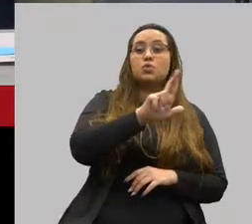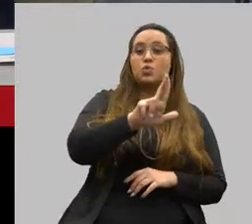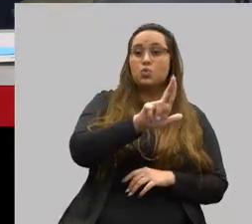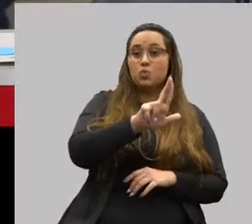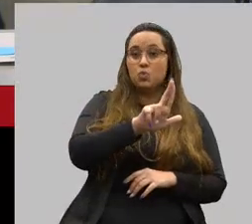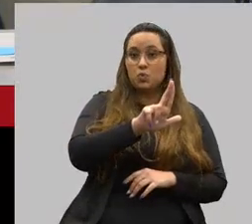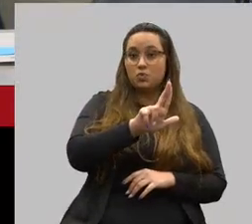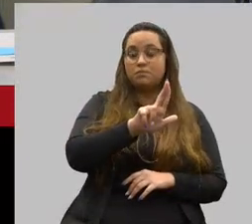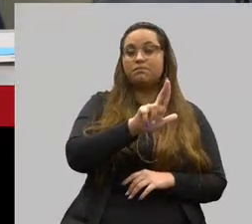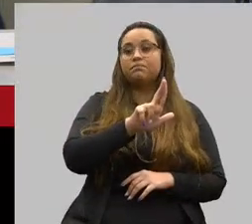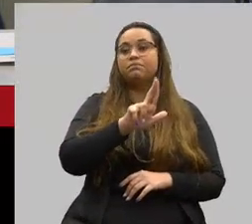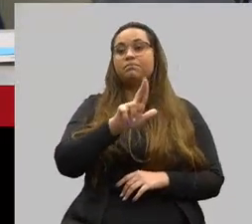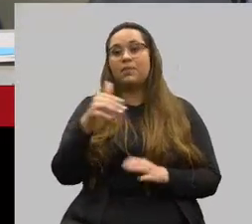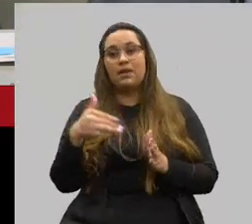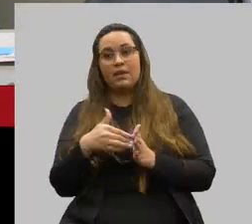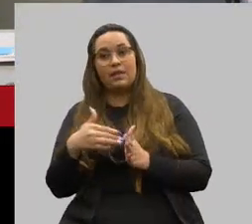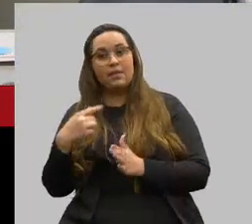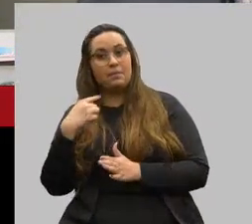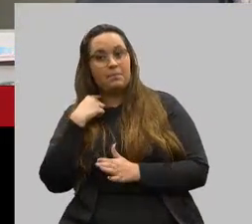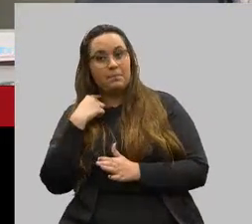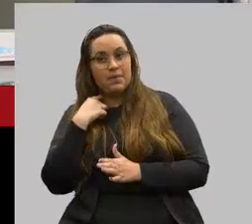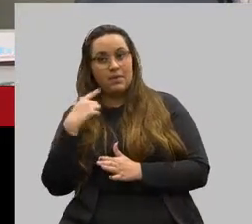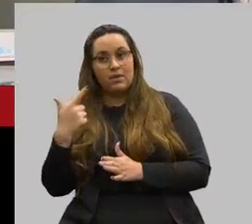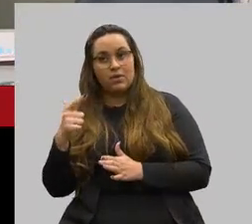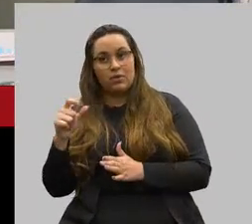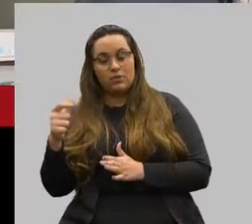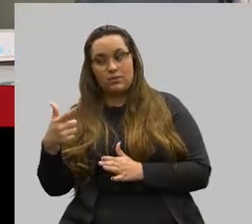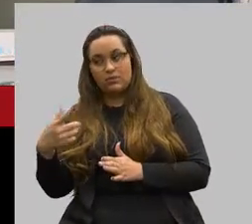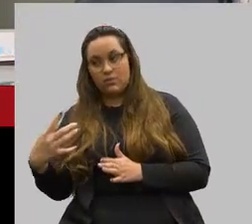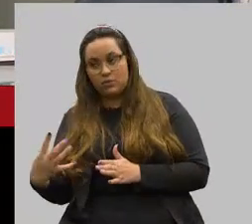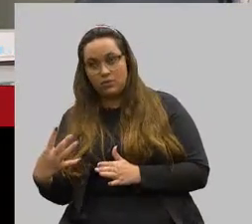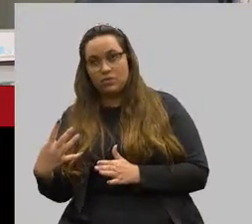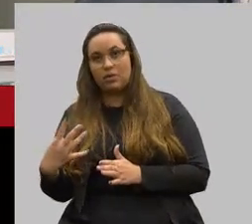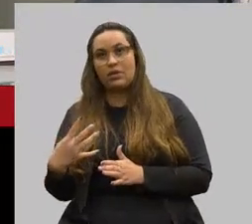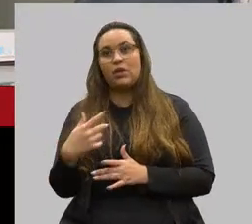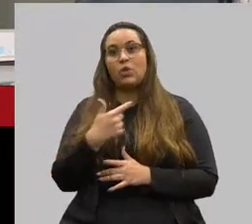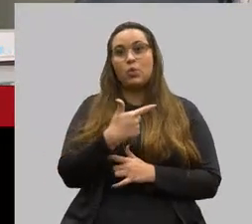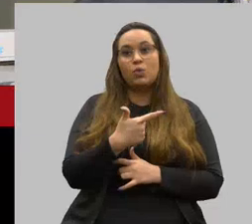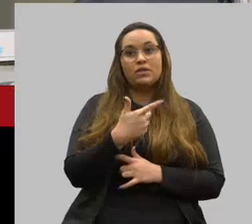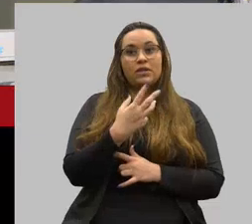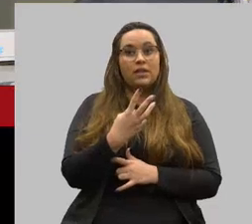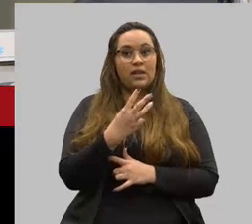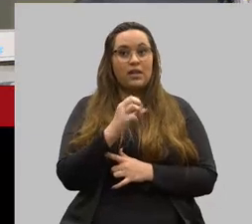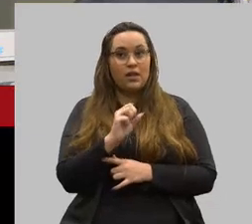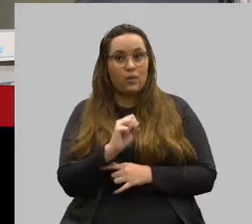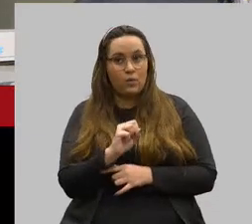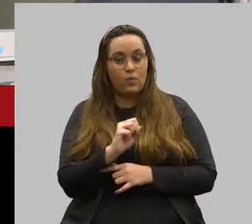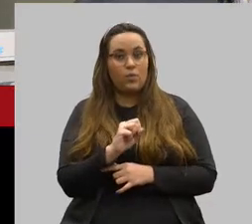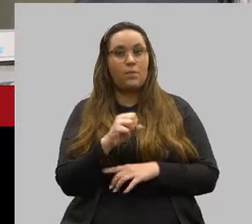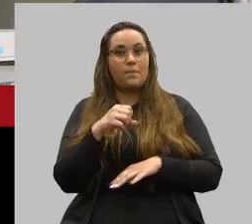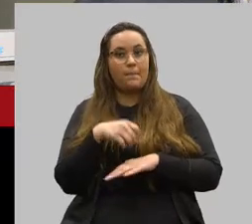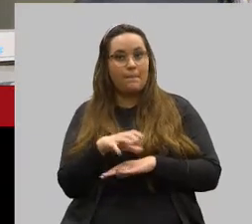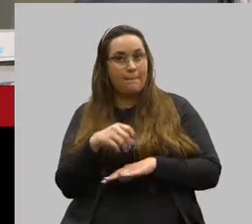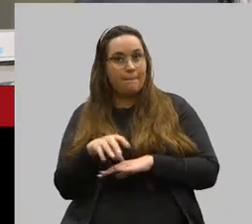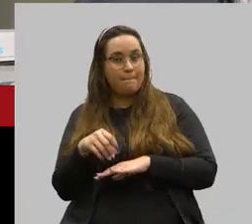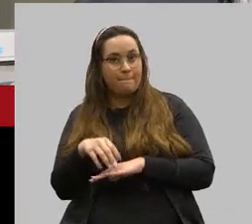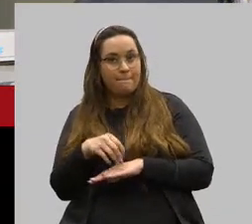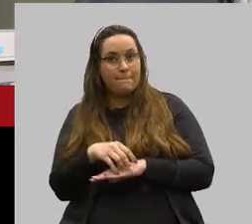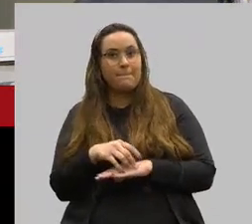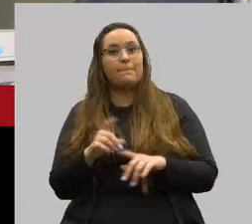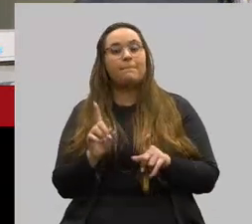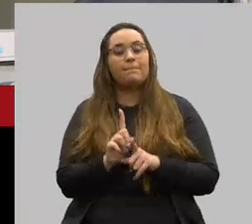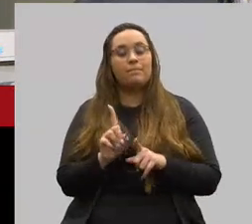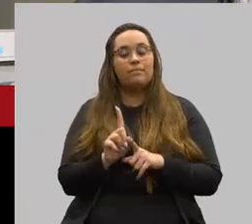de 2024 a entrega de 238 viaturas e temos ainda outras 229 em processo de